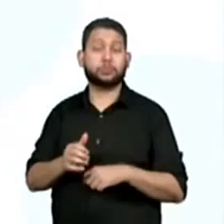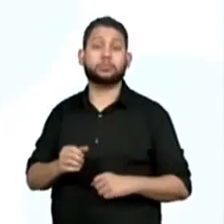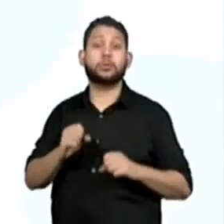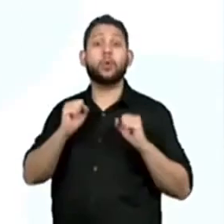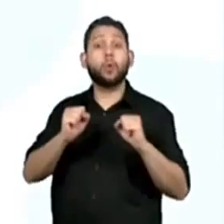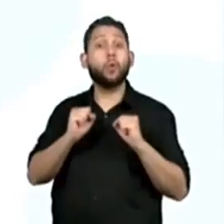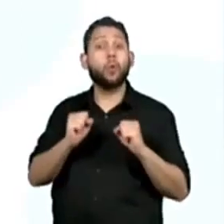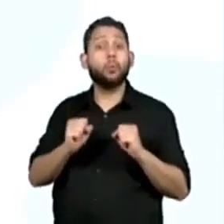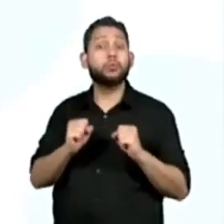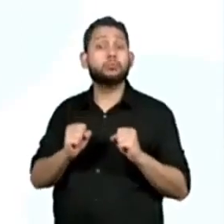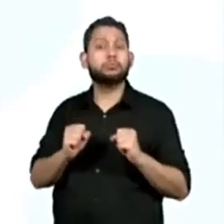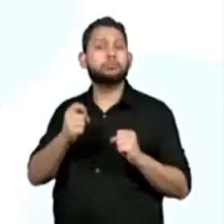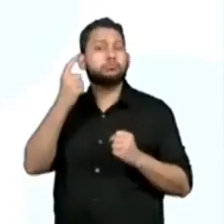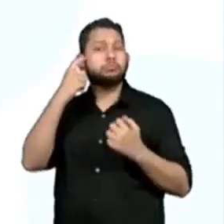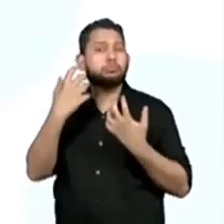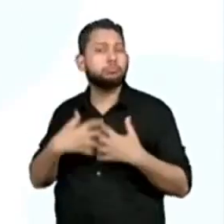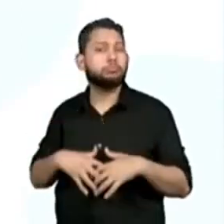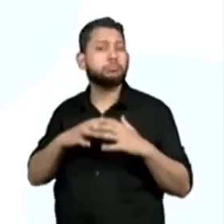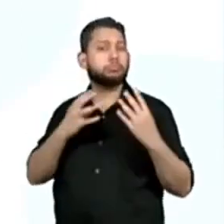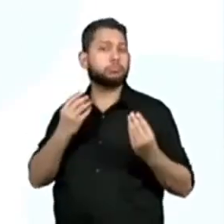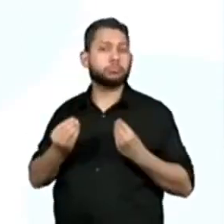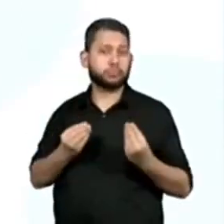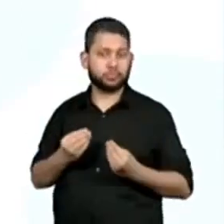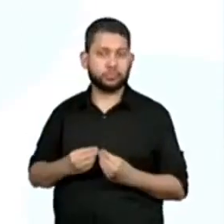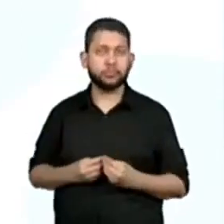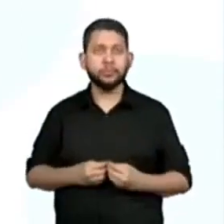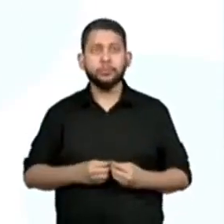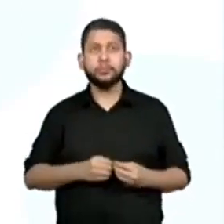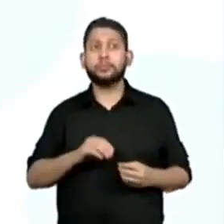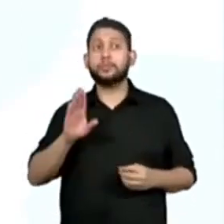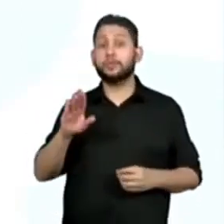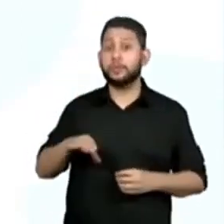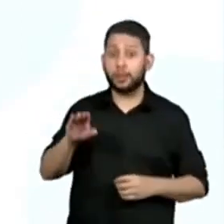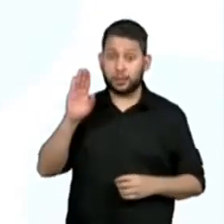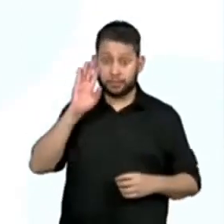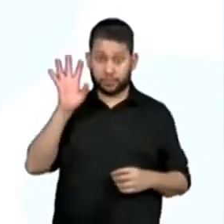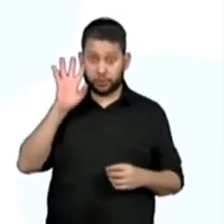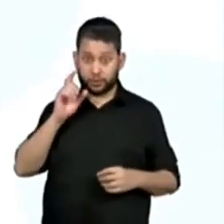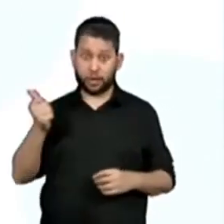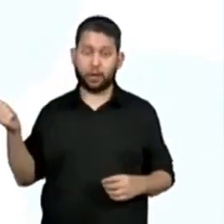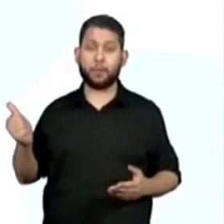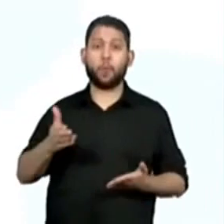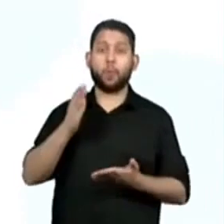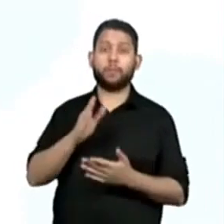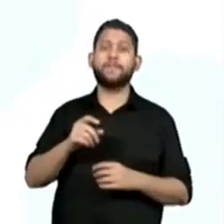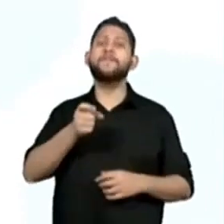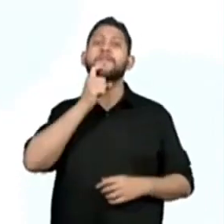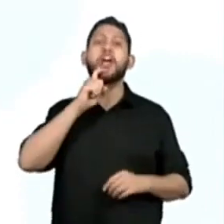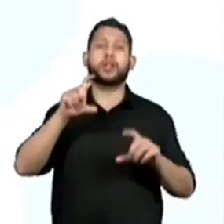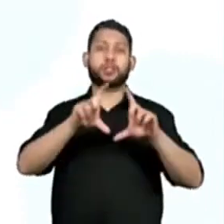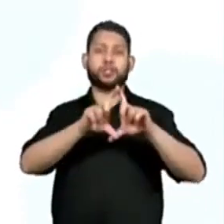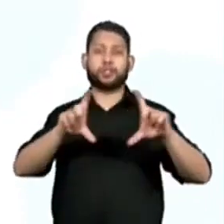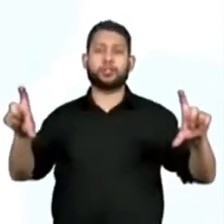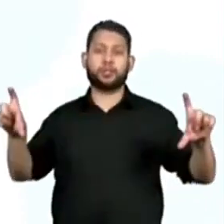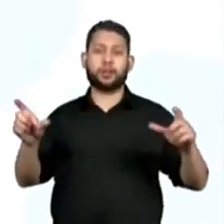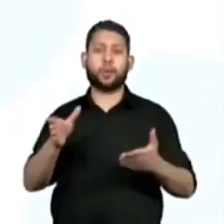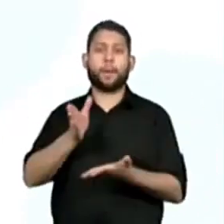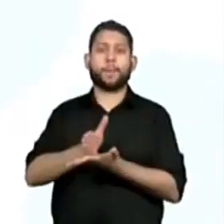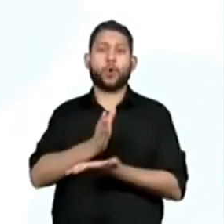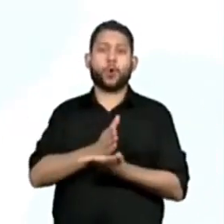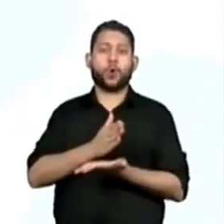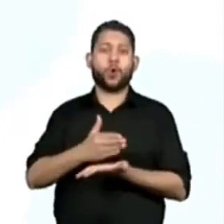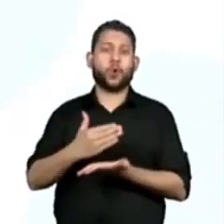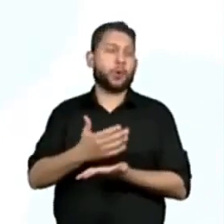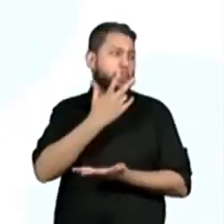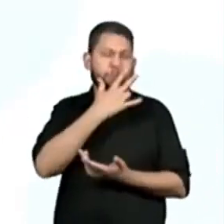como que nós podemos começar vamos imaginar E esse aqui é o bolo tá certo o bolo do Hulk